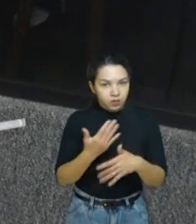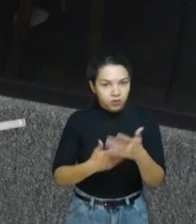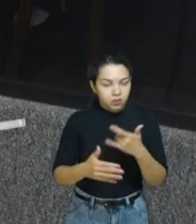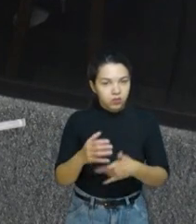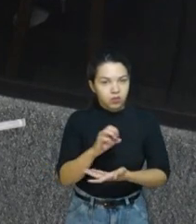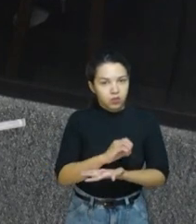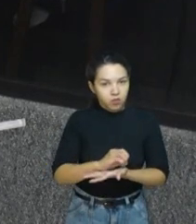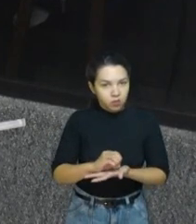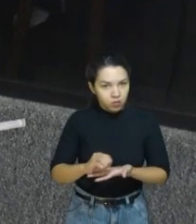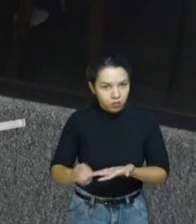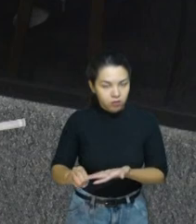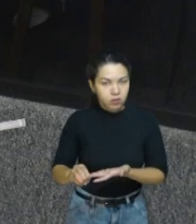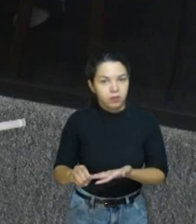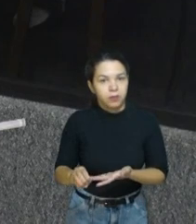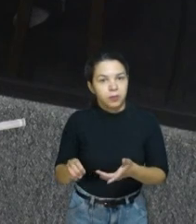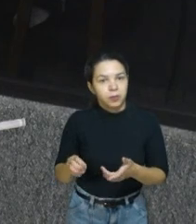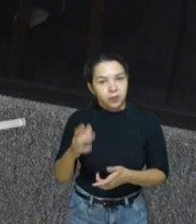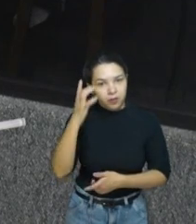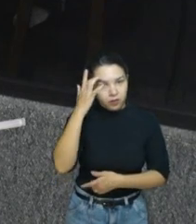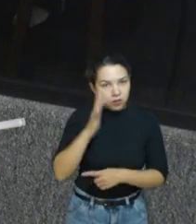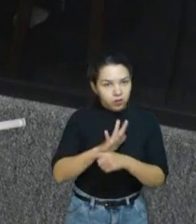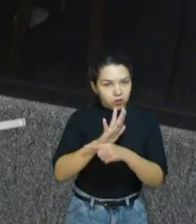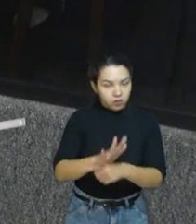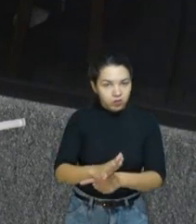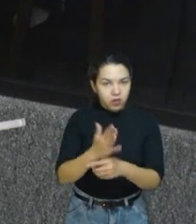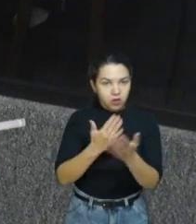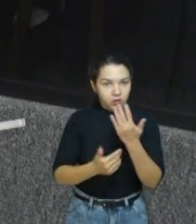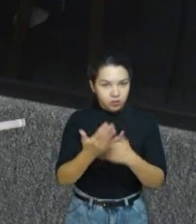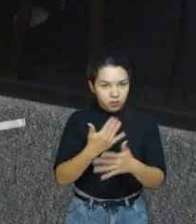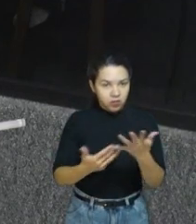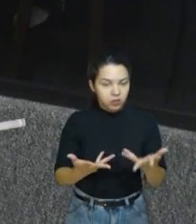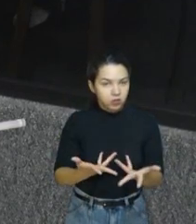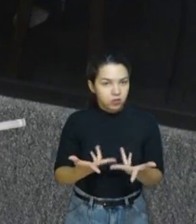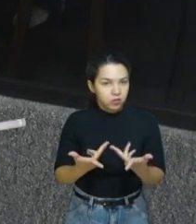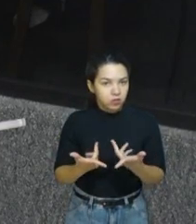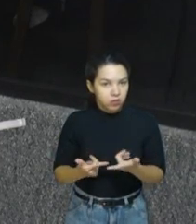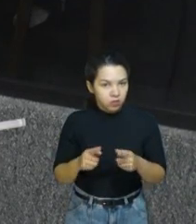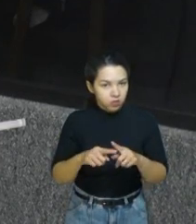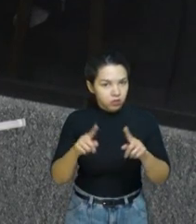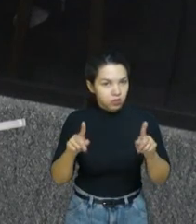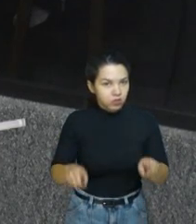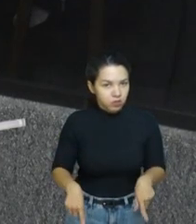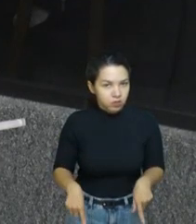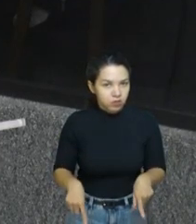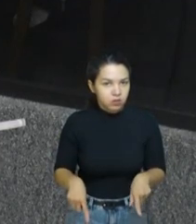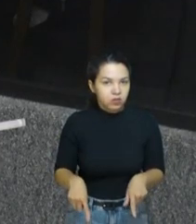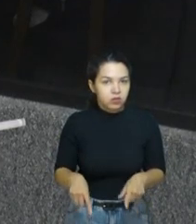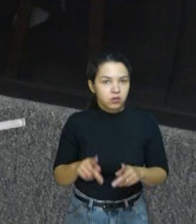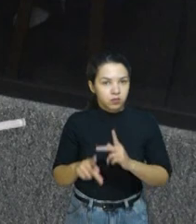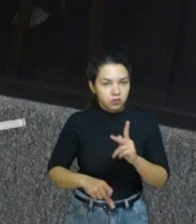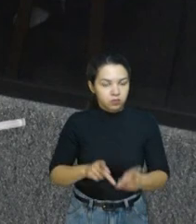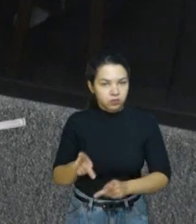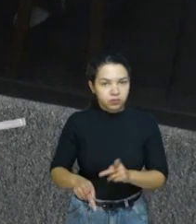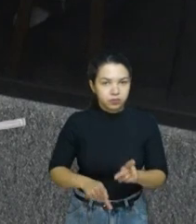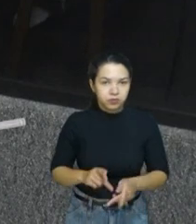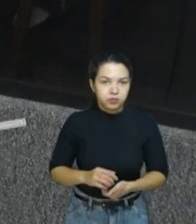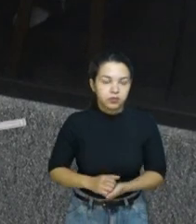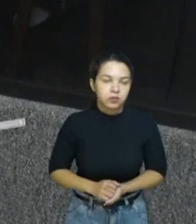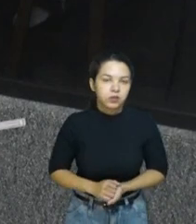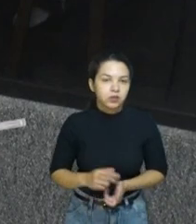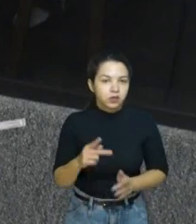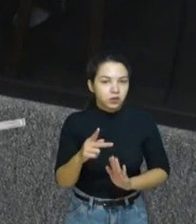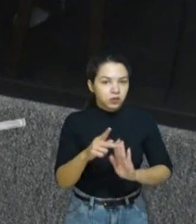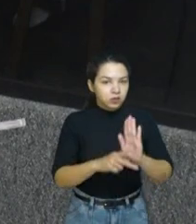e agroecológicos e facilitando o acesso a alimentos de qualidades para os servidores, funcionários e a população.